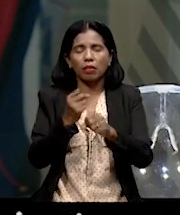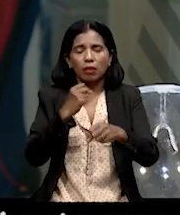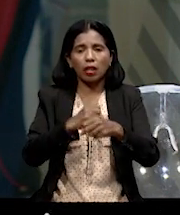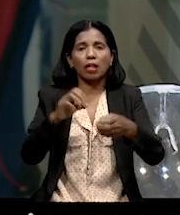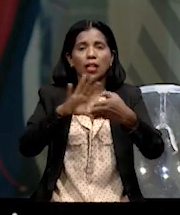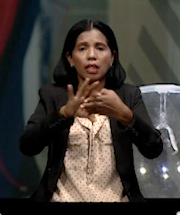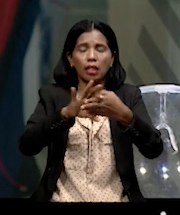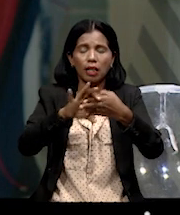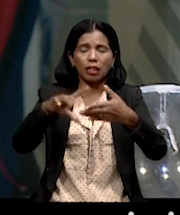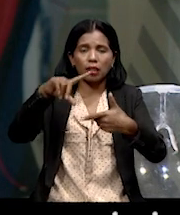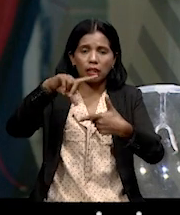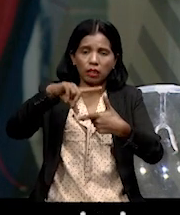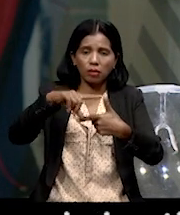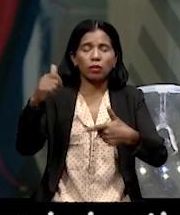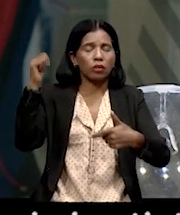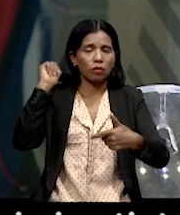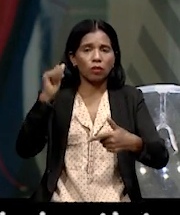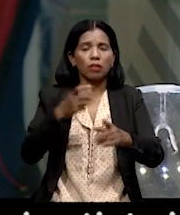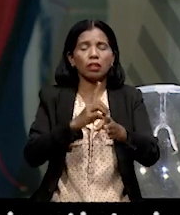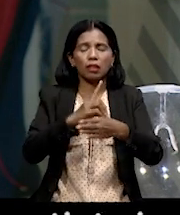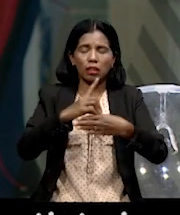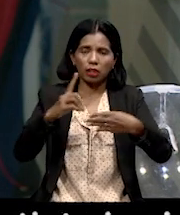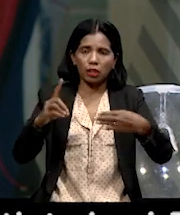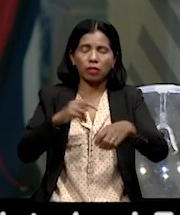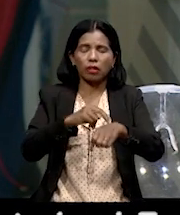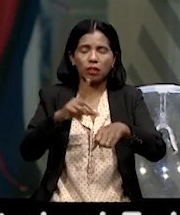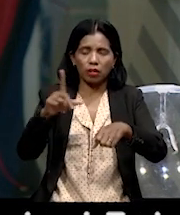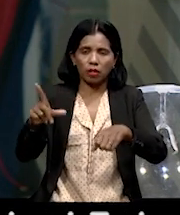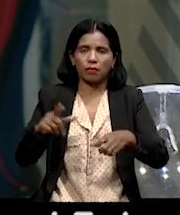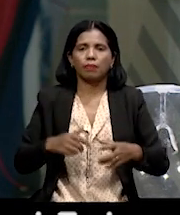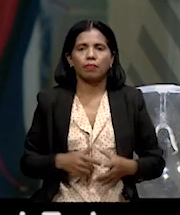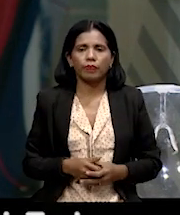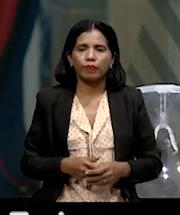Condução Russicotuk e a Direção Nacional de Transporte Terrestre.